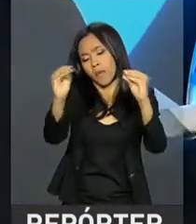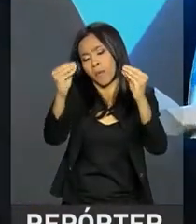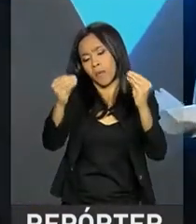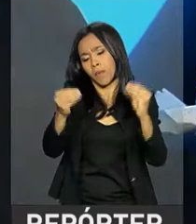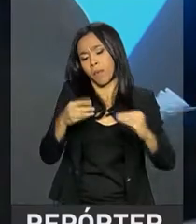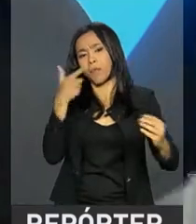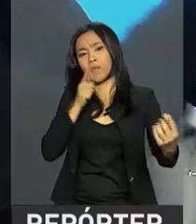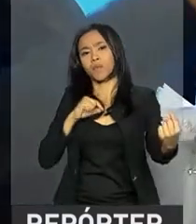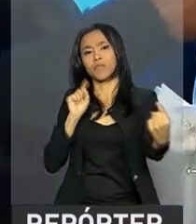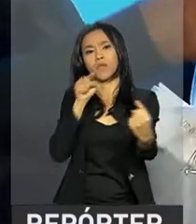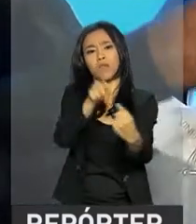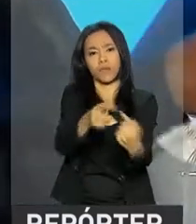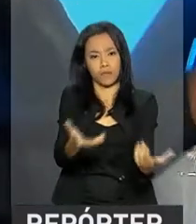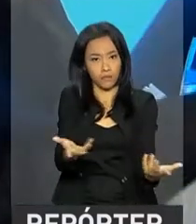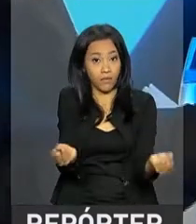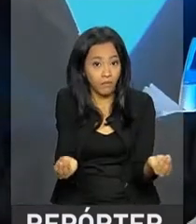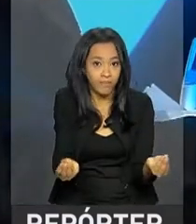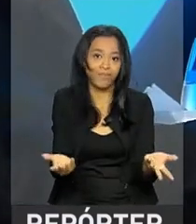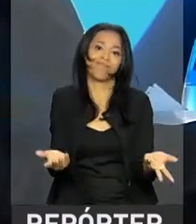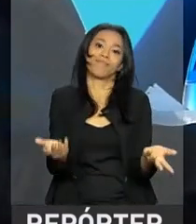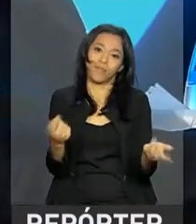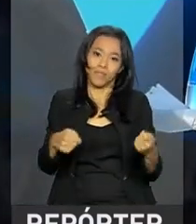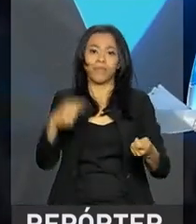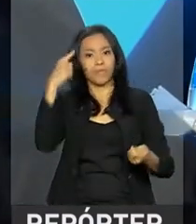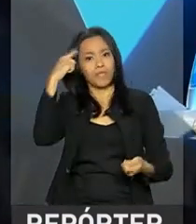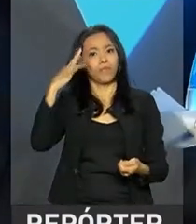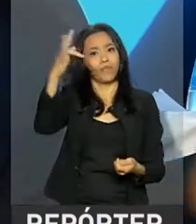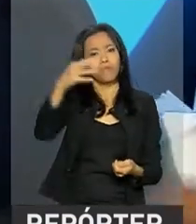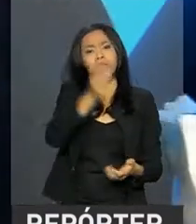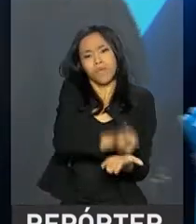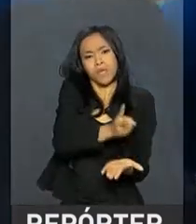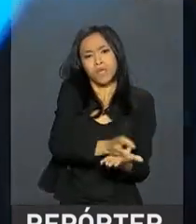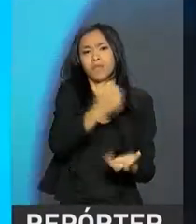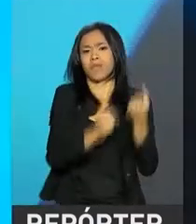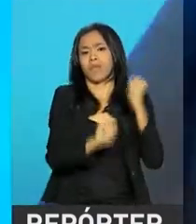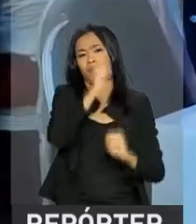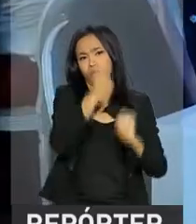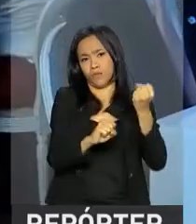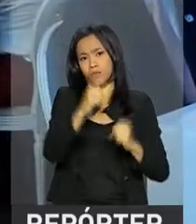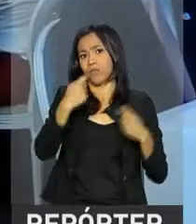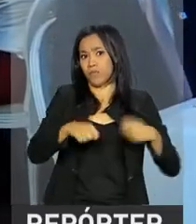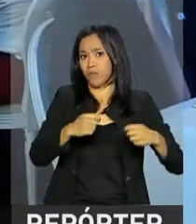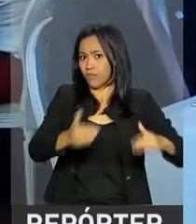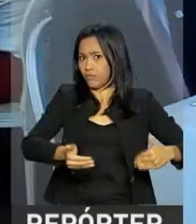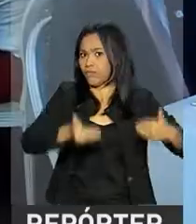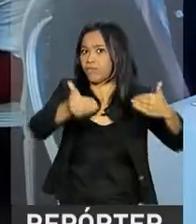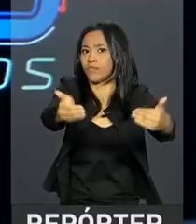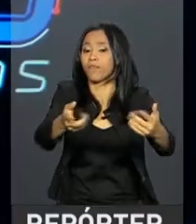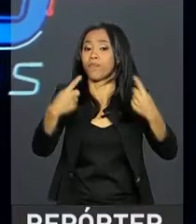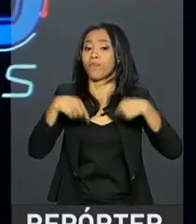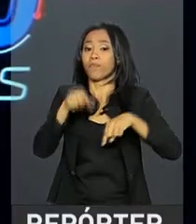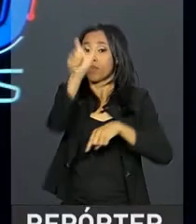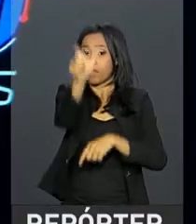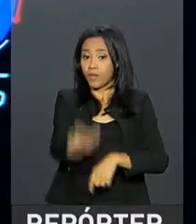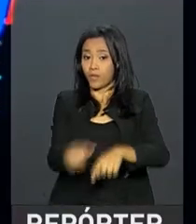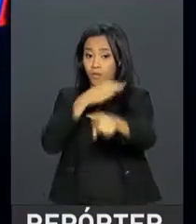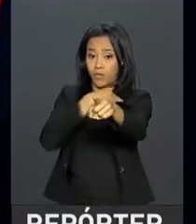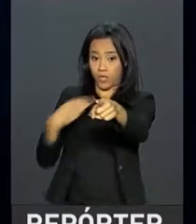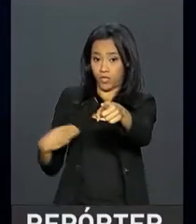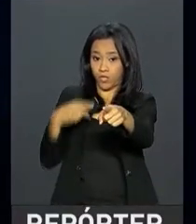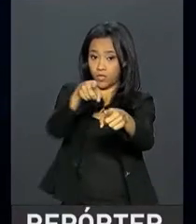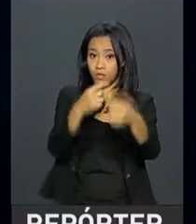chegar e se esse momento mesmo ainda que a nossa indústria precisa de bons mais olhos o ministro da indústria e comércio exterior e